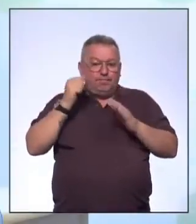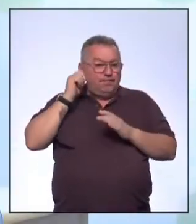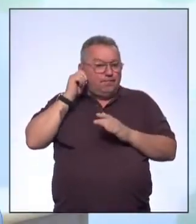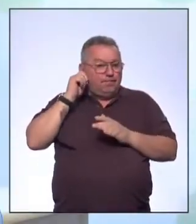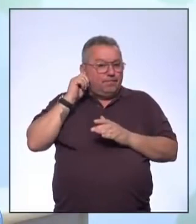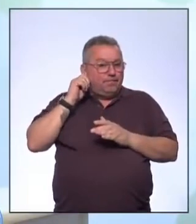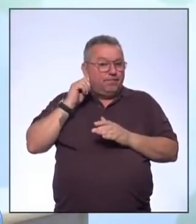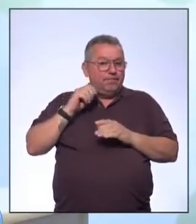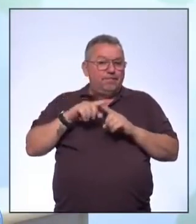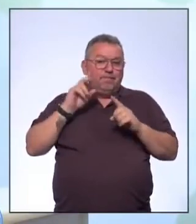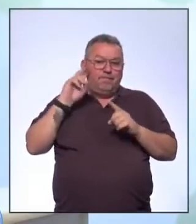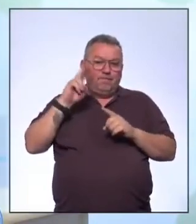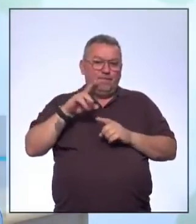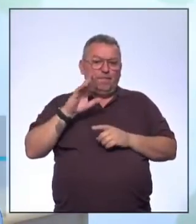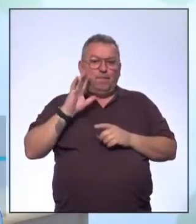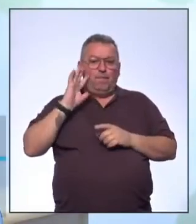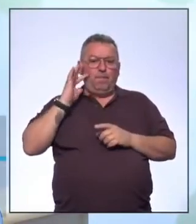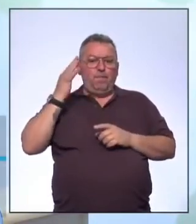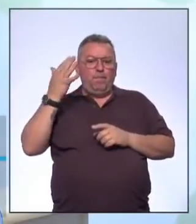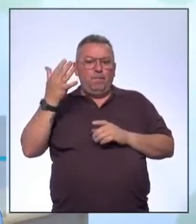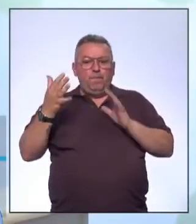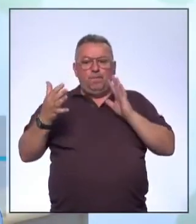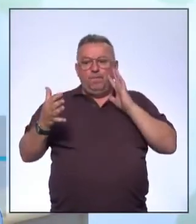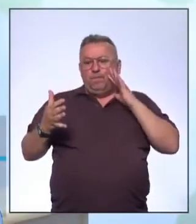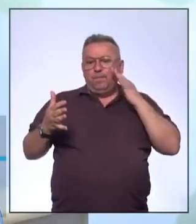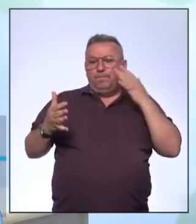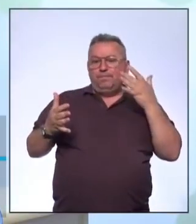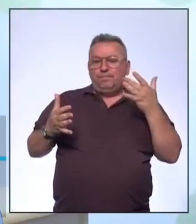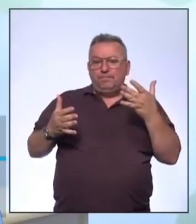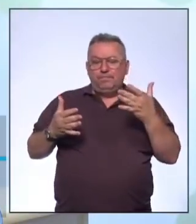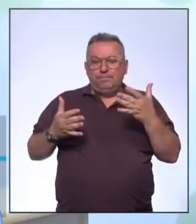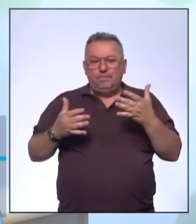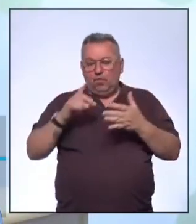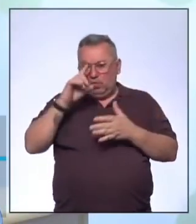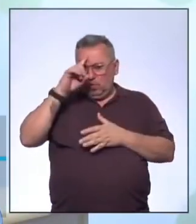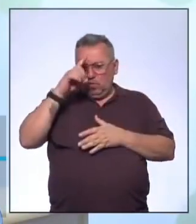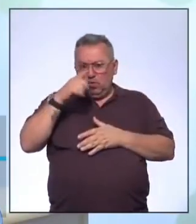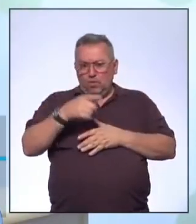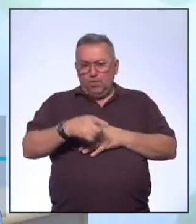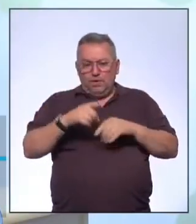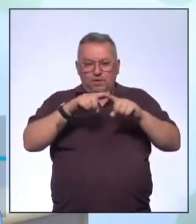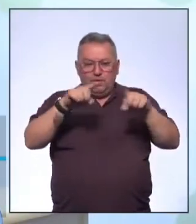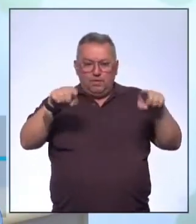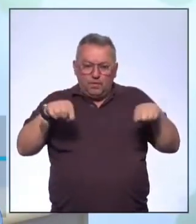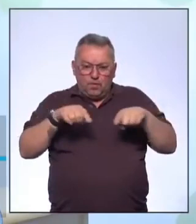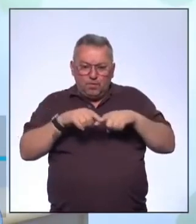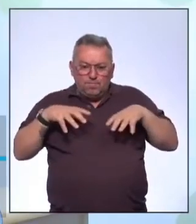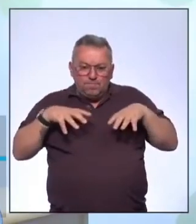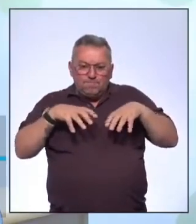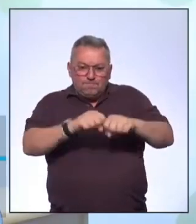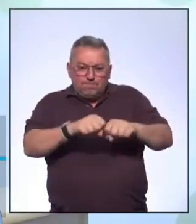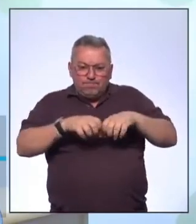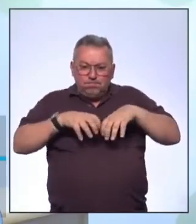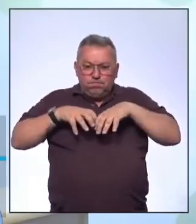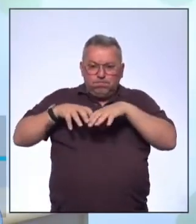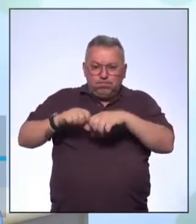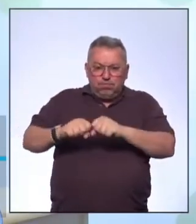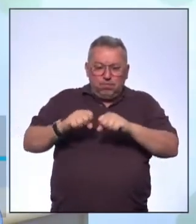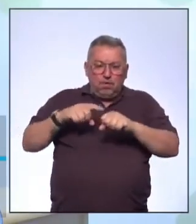aí as consequências do domínio dos territórios, né? Por mais que